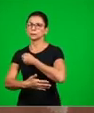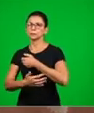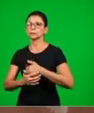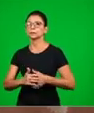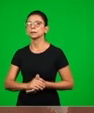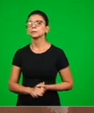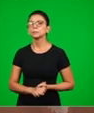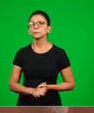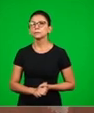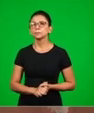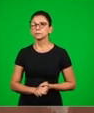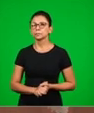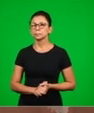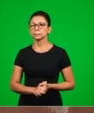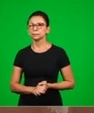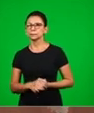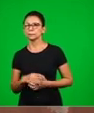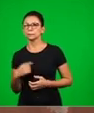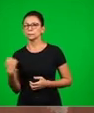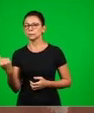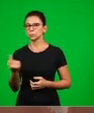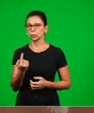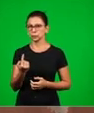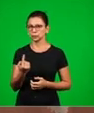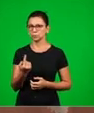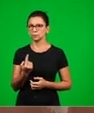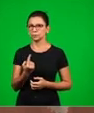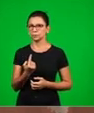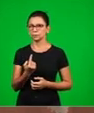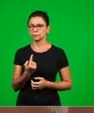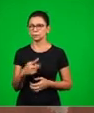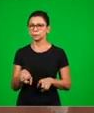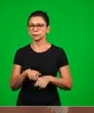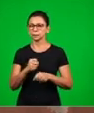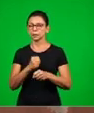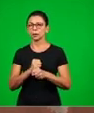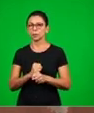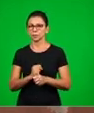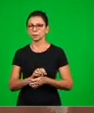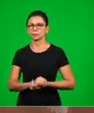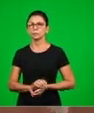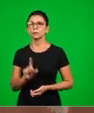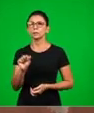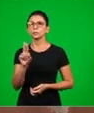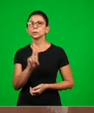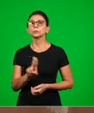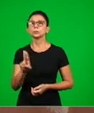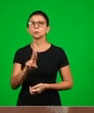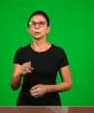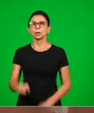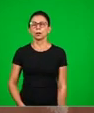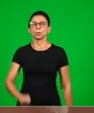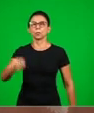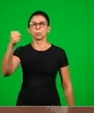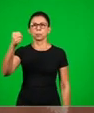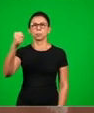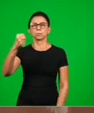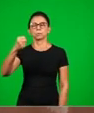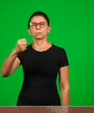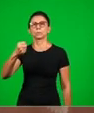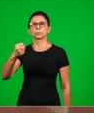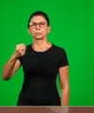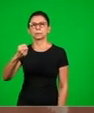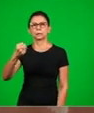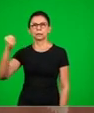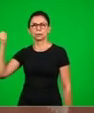nossa e da obra, de um modo geral. Quais são as armas? Então, as lanças dizem respeito a que tipo